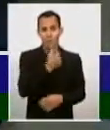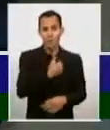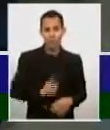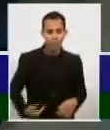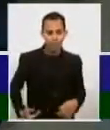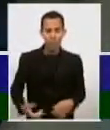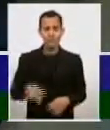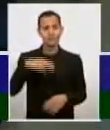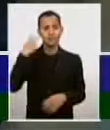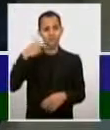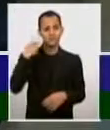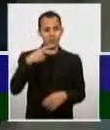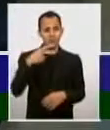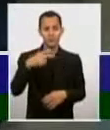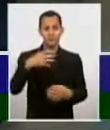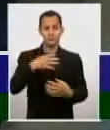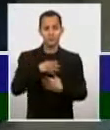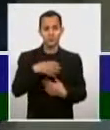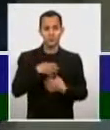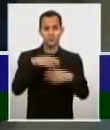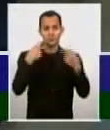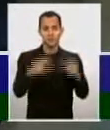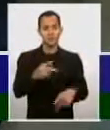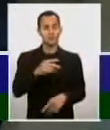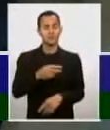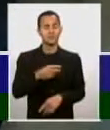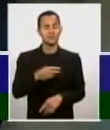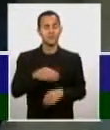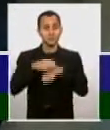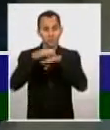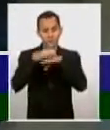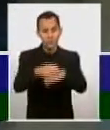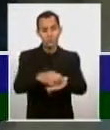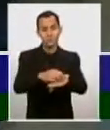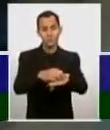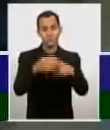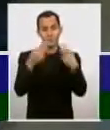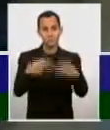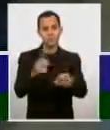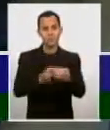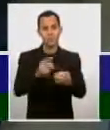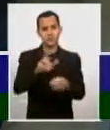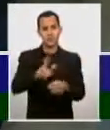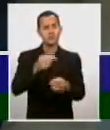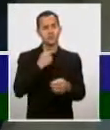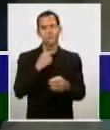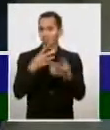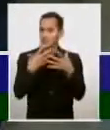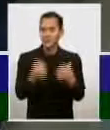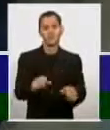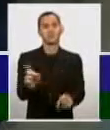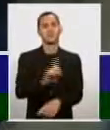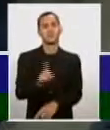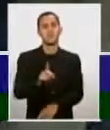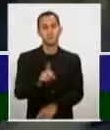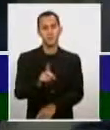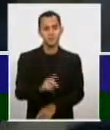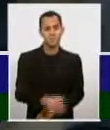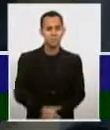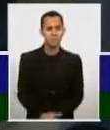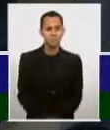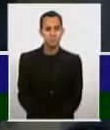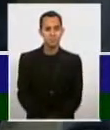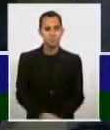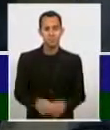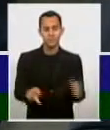públicos, legisladores da conduta do funcionamento do transporte coletivo de Uberlândia, podemos permitir que aconteça.